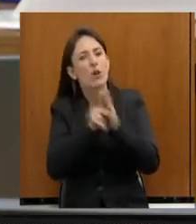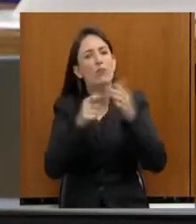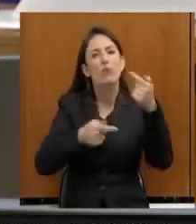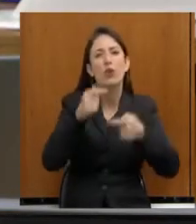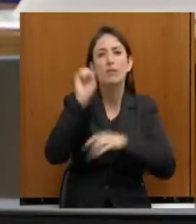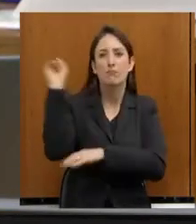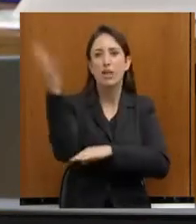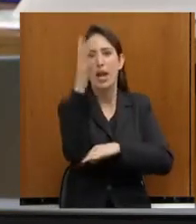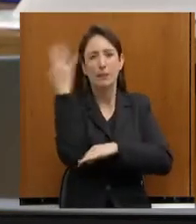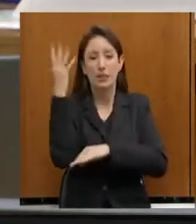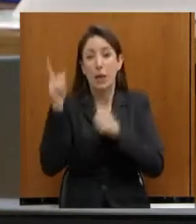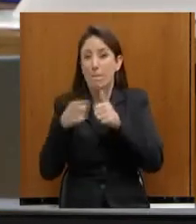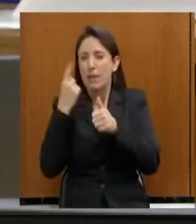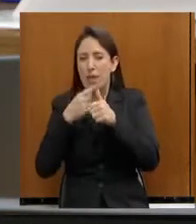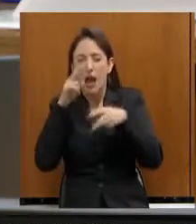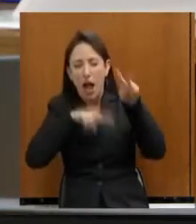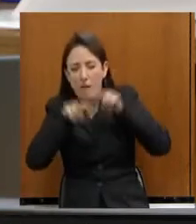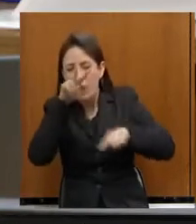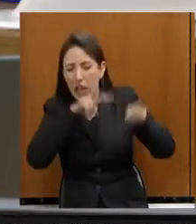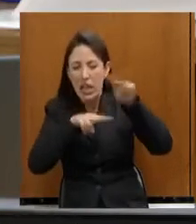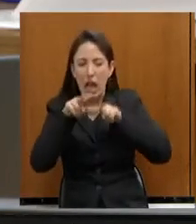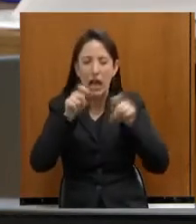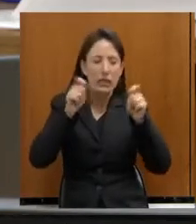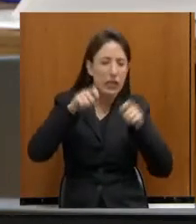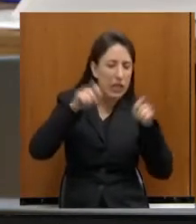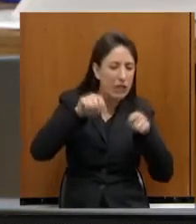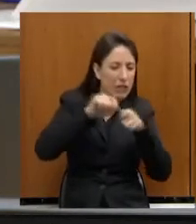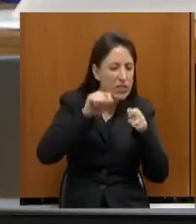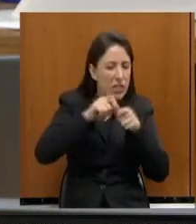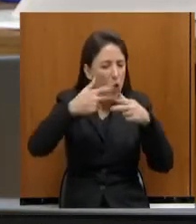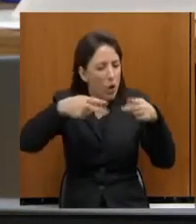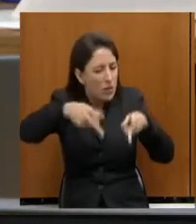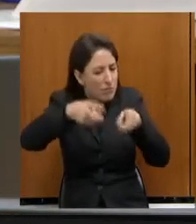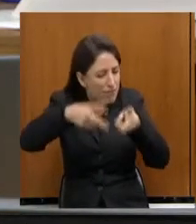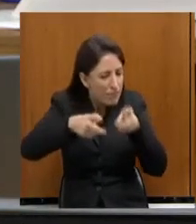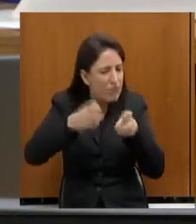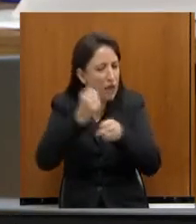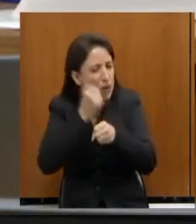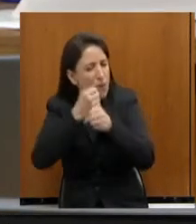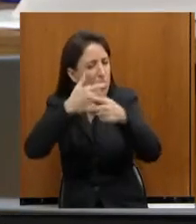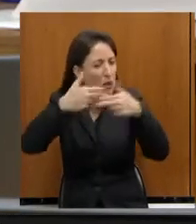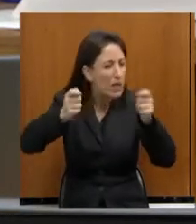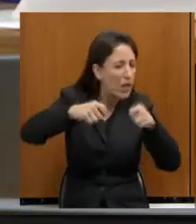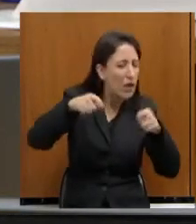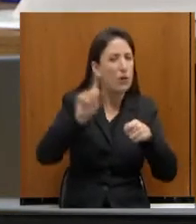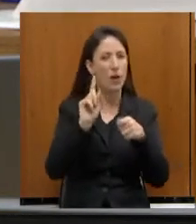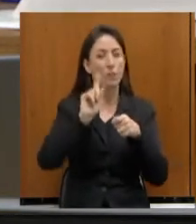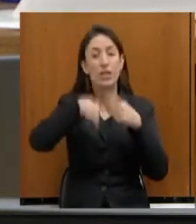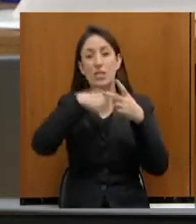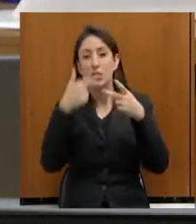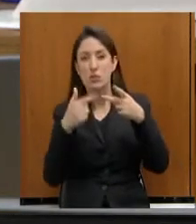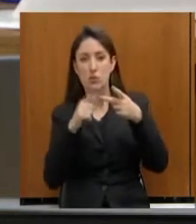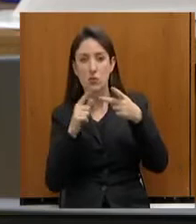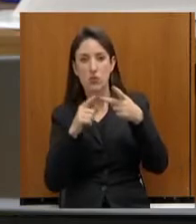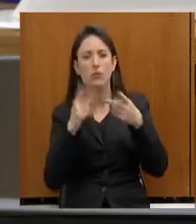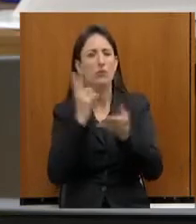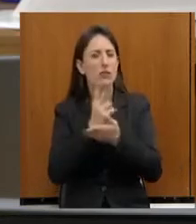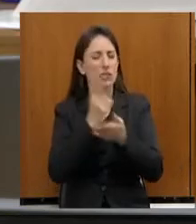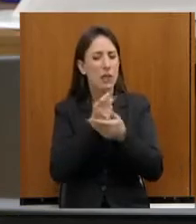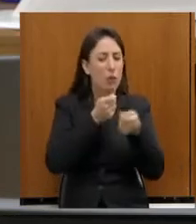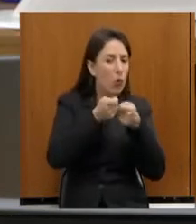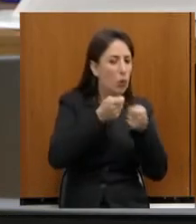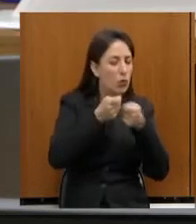avaliar primeiro a viabilidade ambiental dos Empreendimentos e segundo estabeleceu os controles necessários para